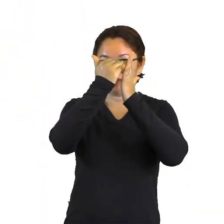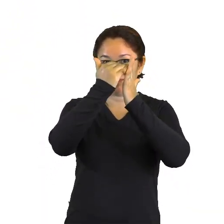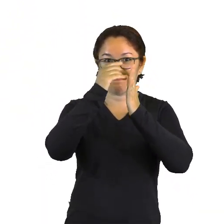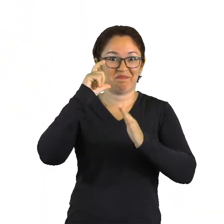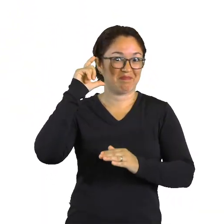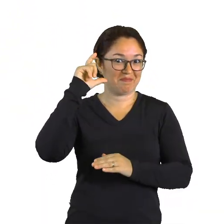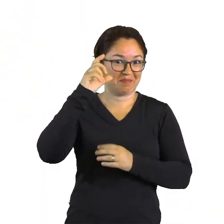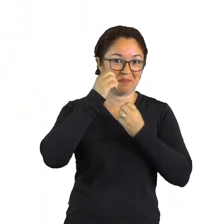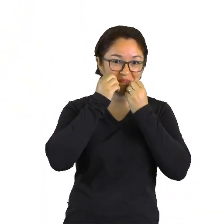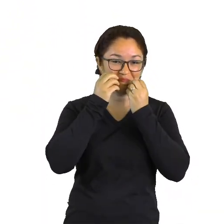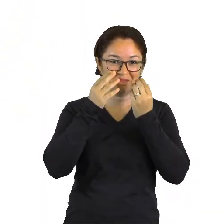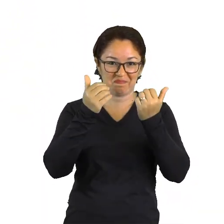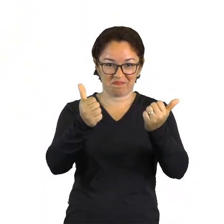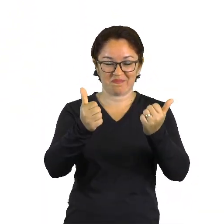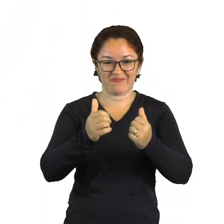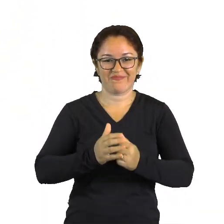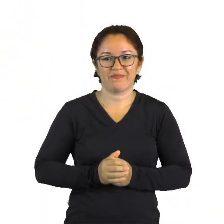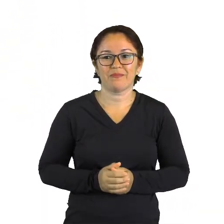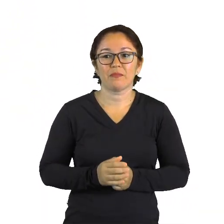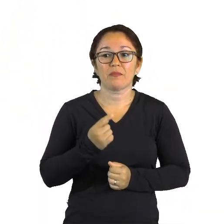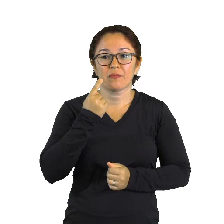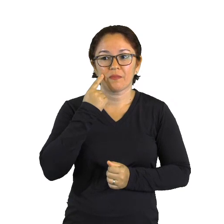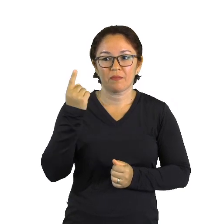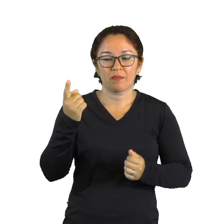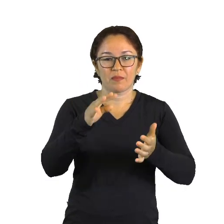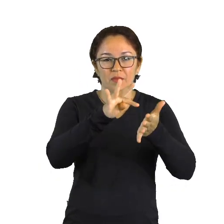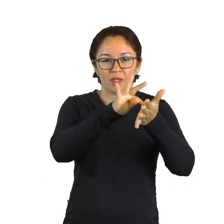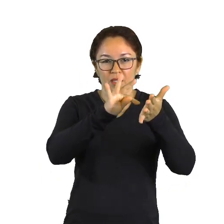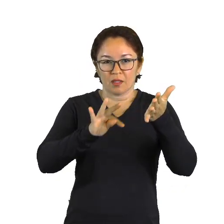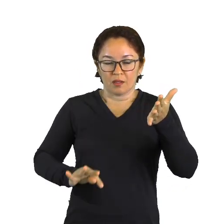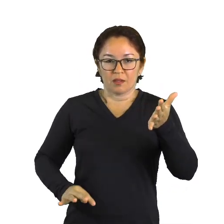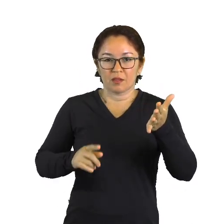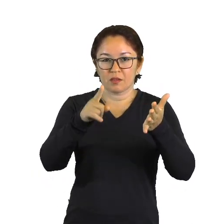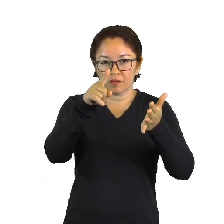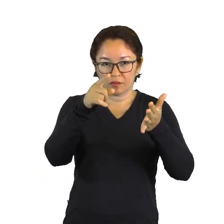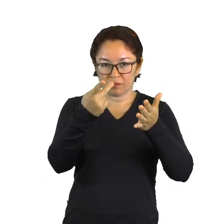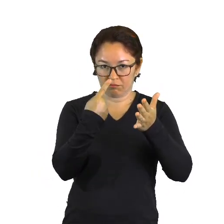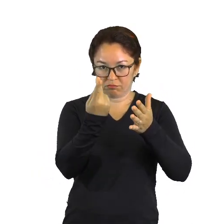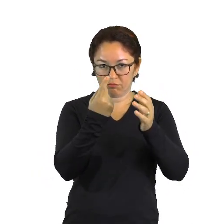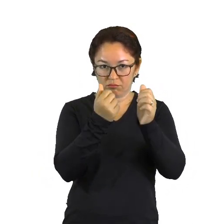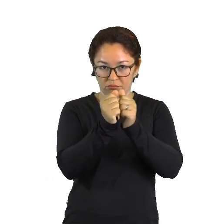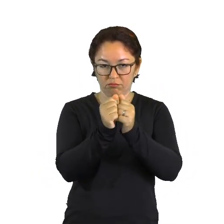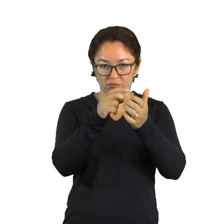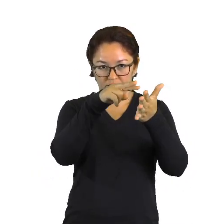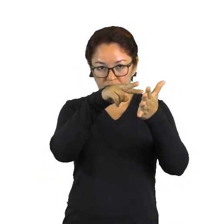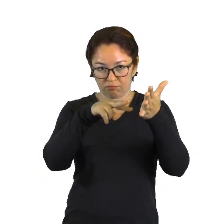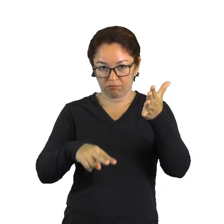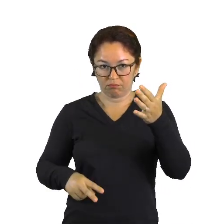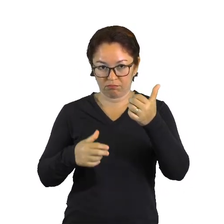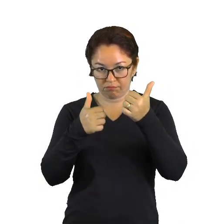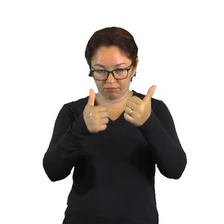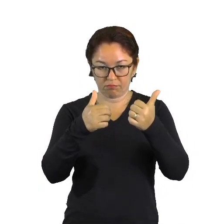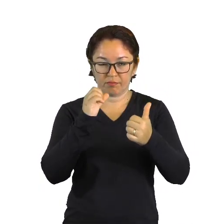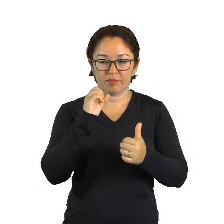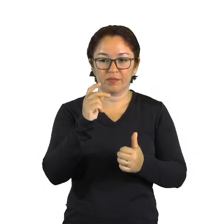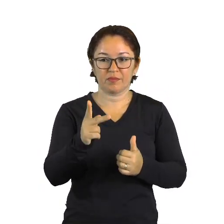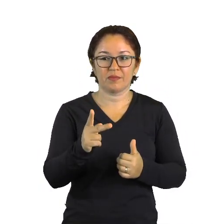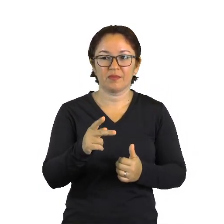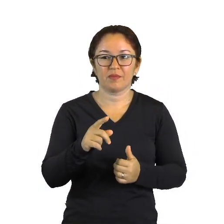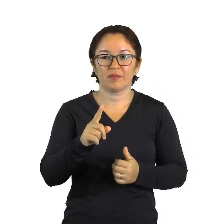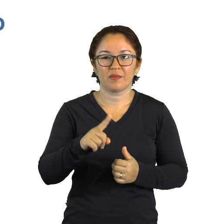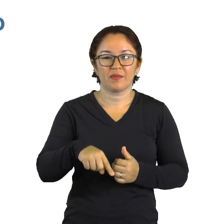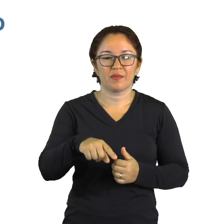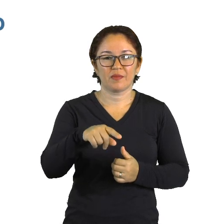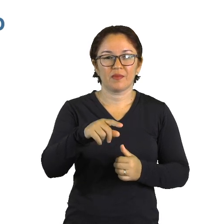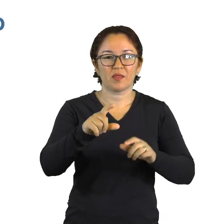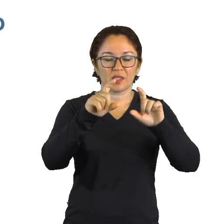para você aí na tela o texto e aí você vai ler junto comigo, ok? Então vamos lá. Menina